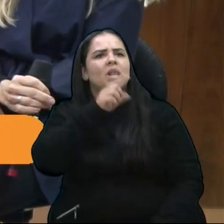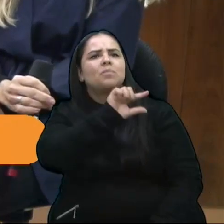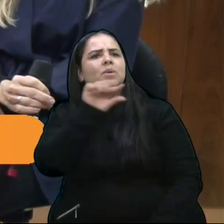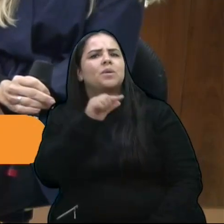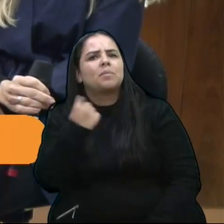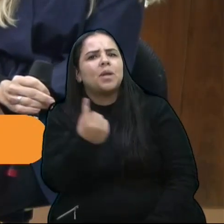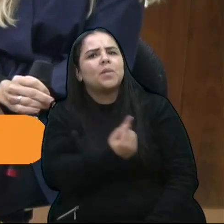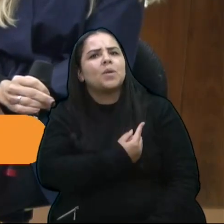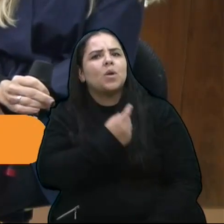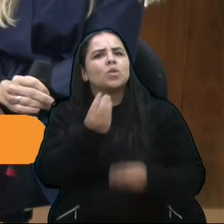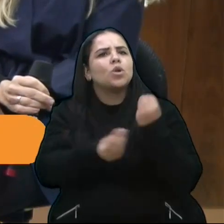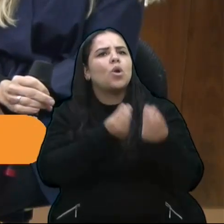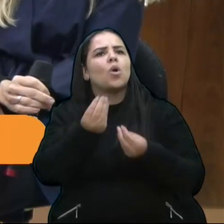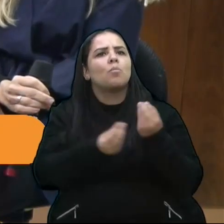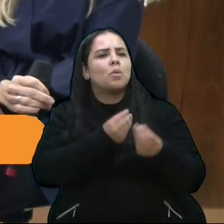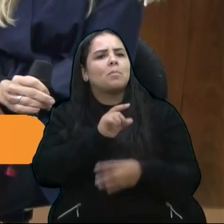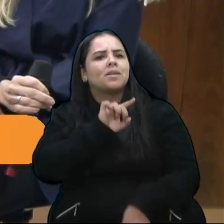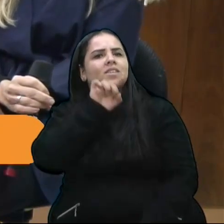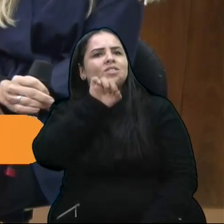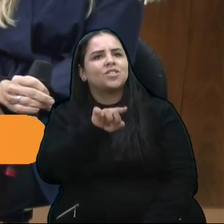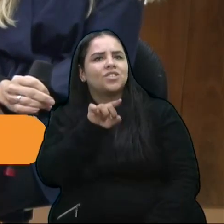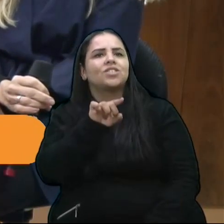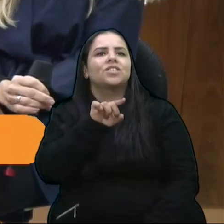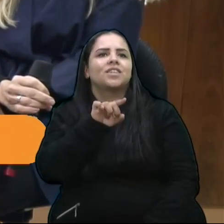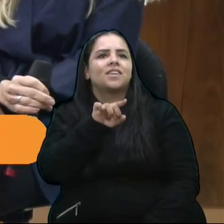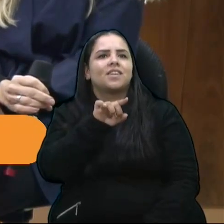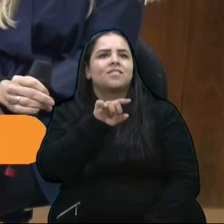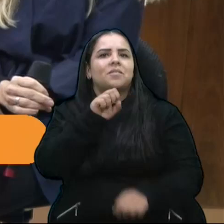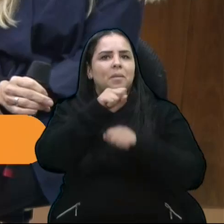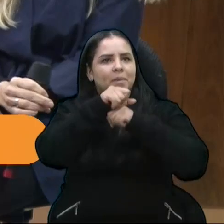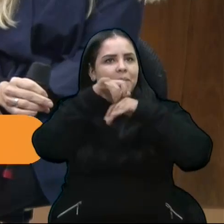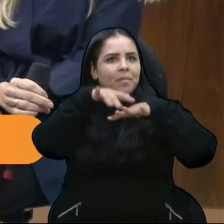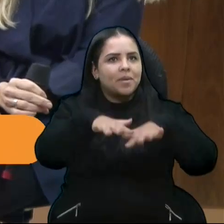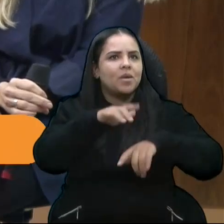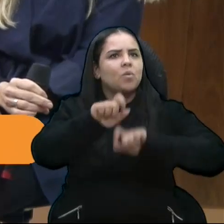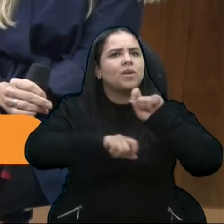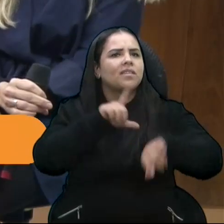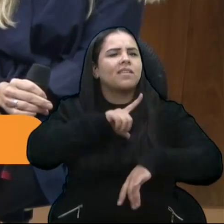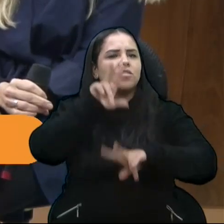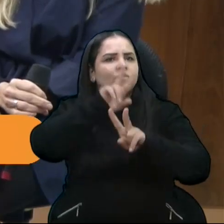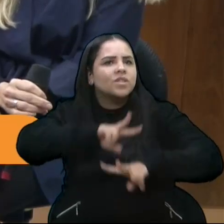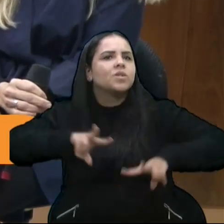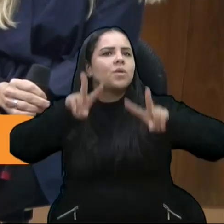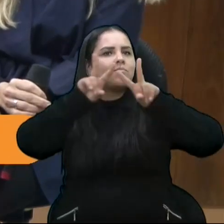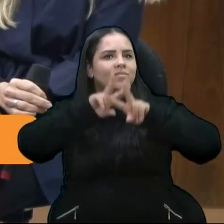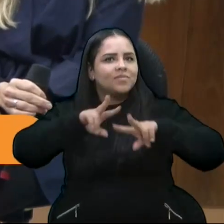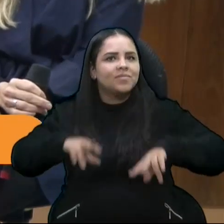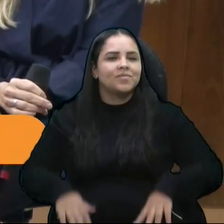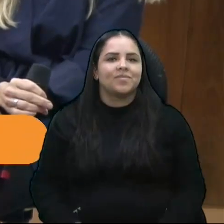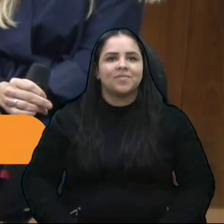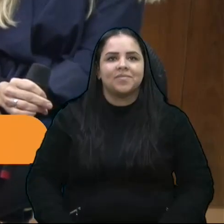como é que foi para ti essa questão da pandemia. Qual o olhar que tu nos traz?